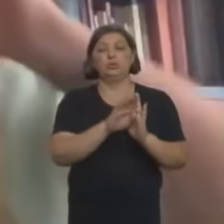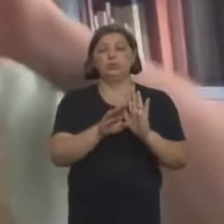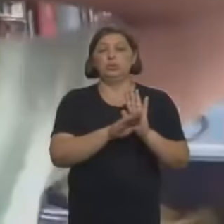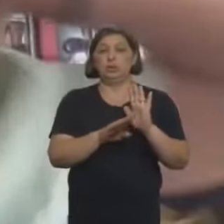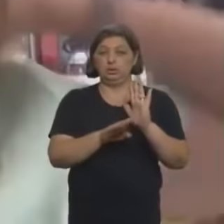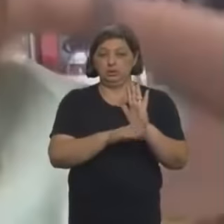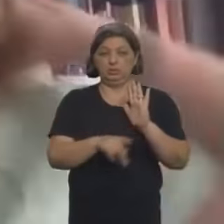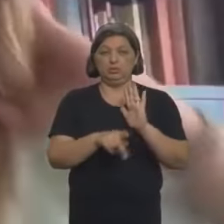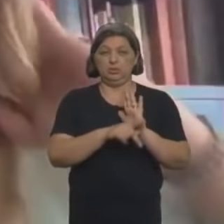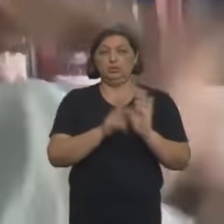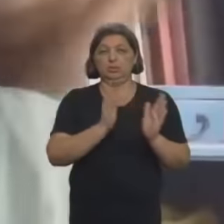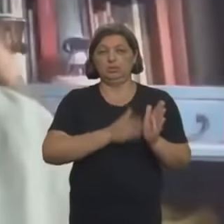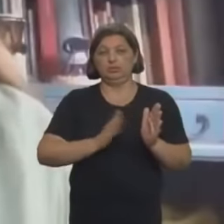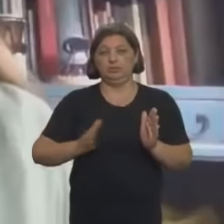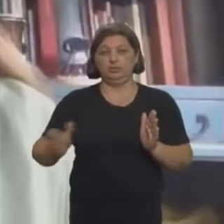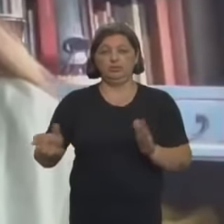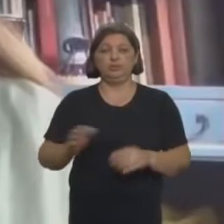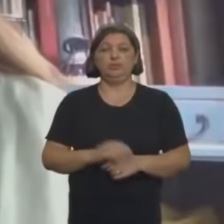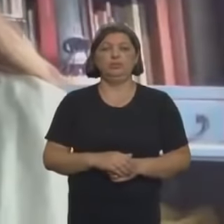programa Compasso,